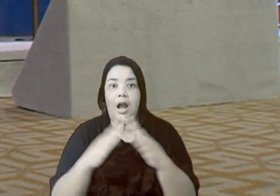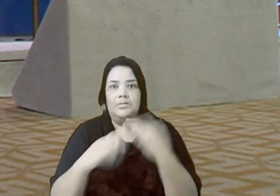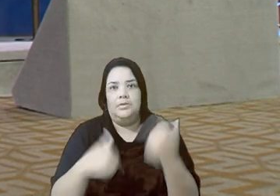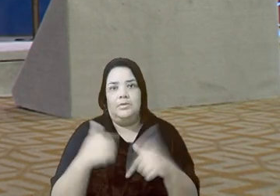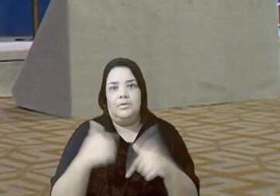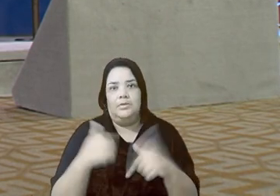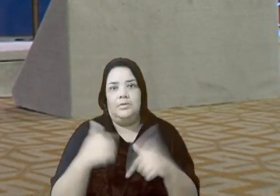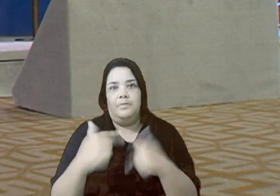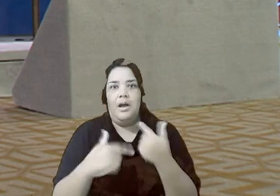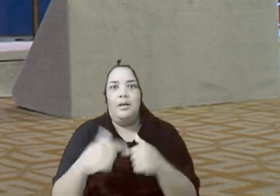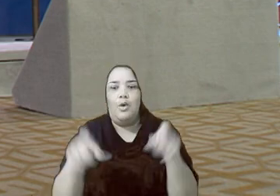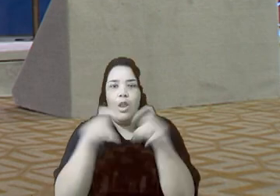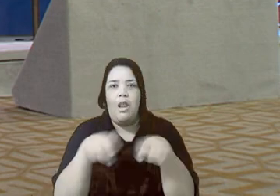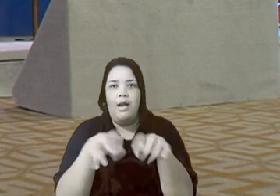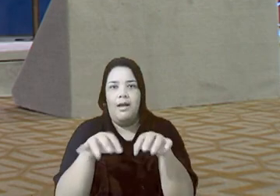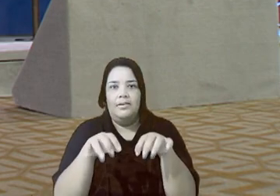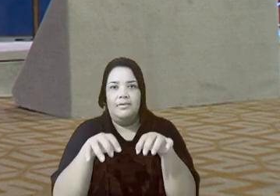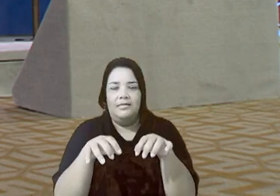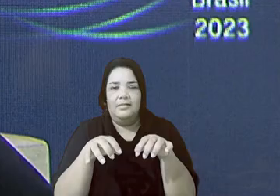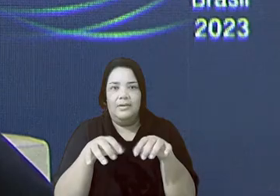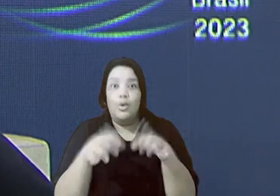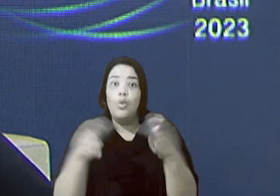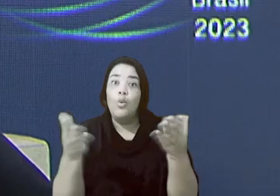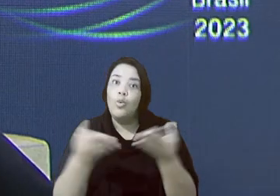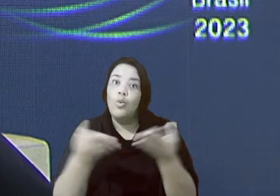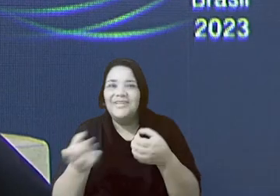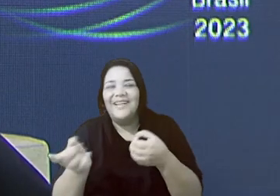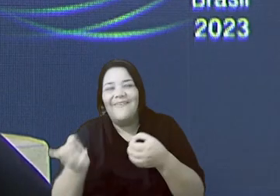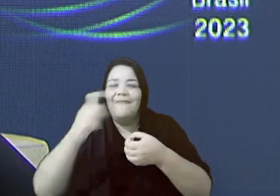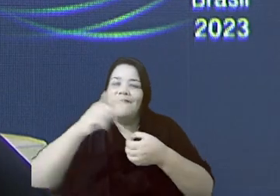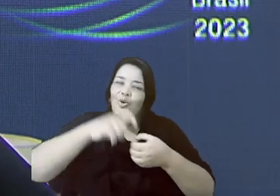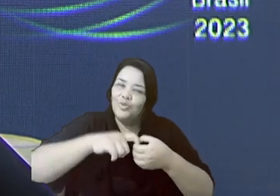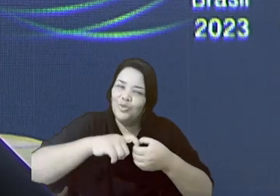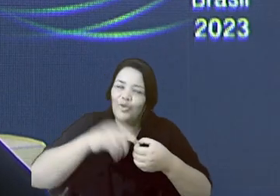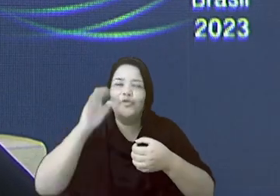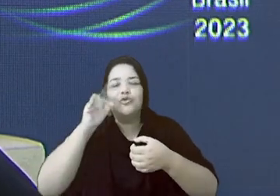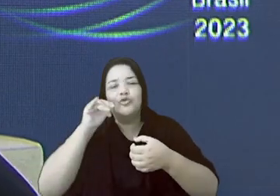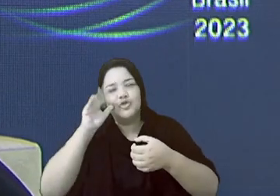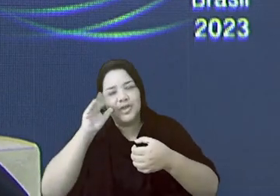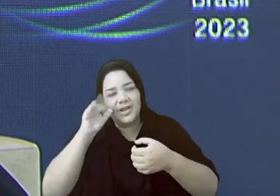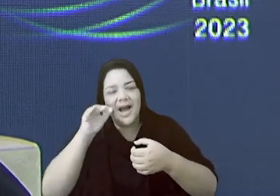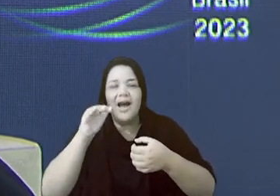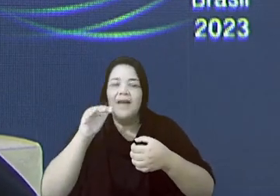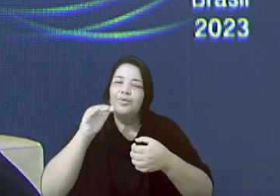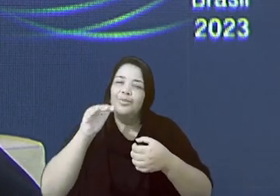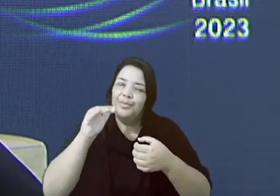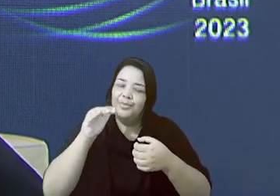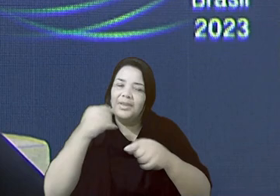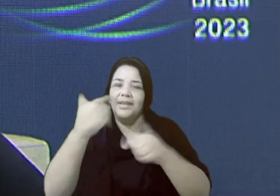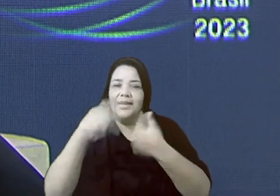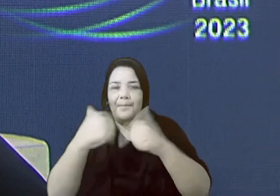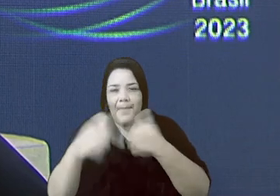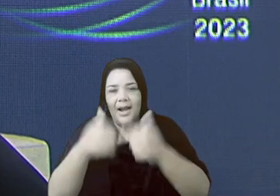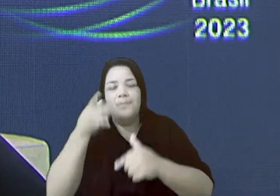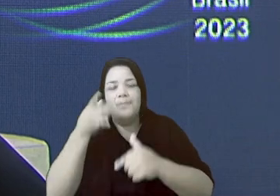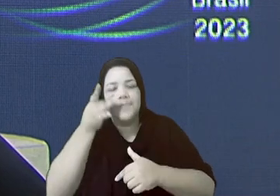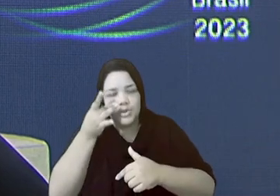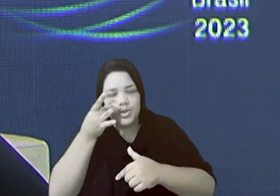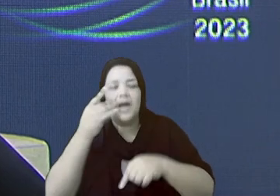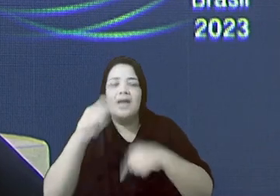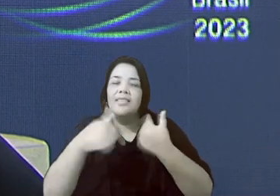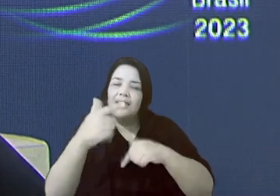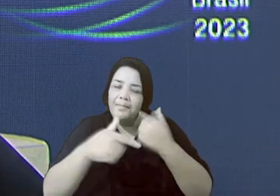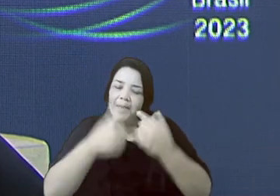hoje a gente já voltou de forma híbrida mas é todo mundo ainda aprendendo Qual o melhor qual o melhor modelo né E